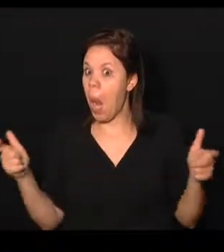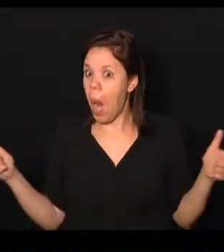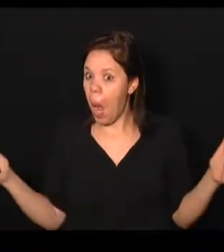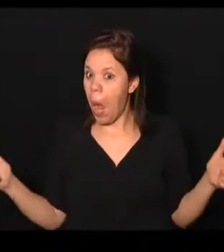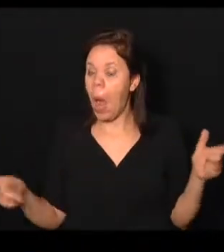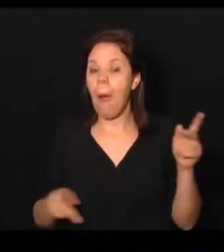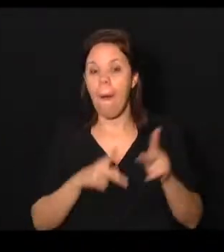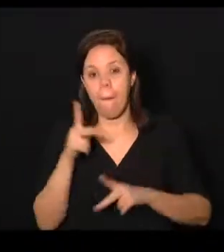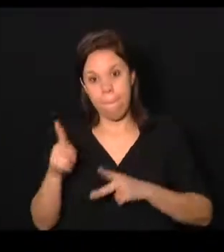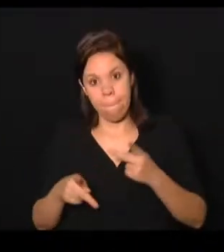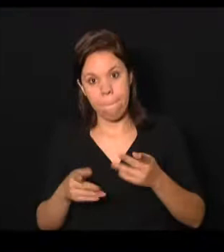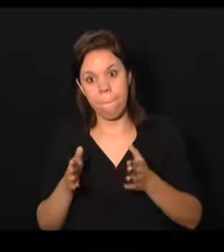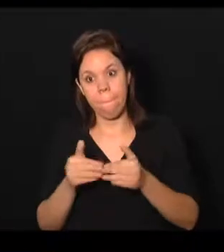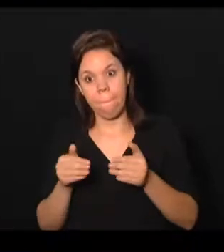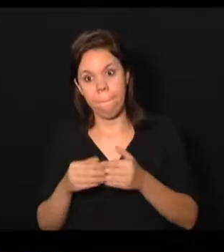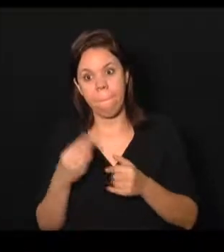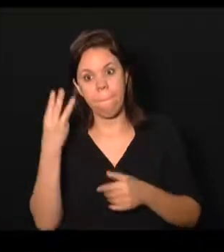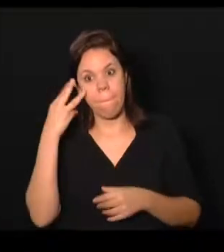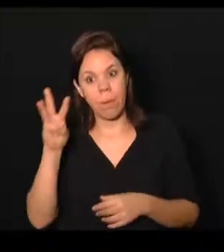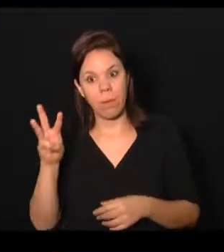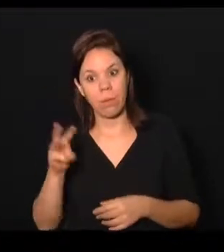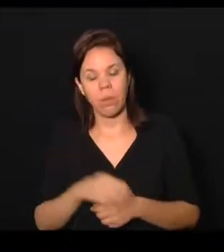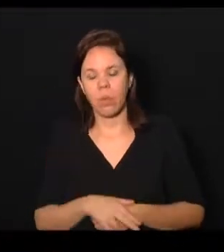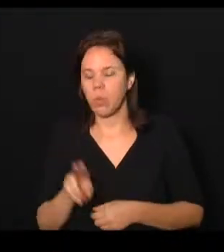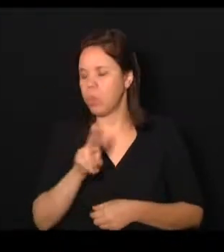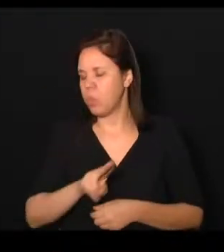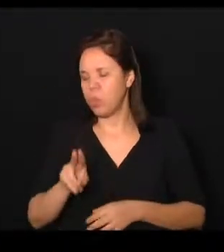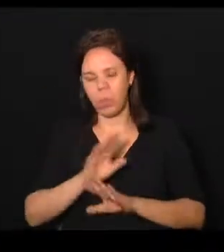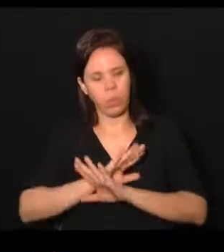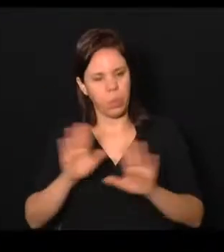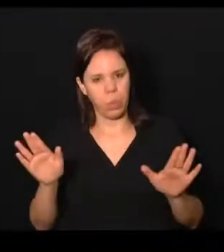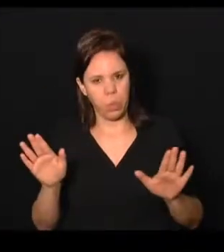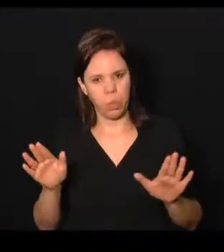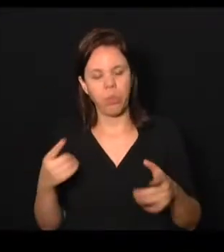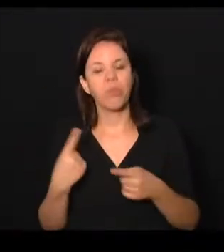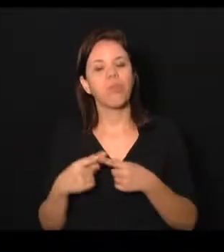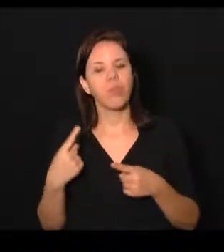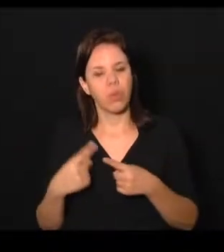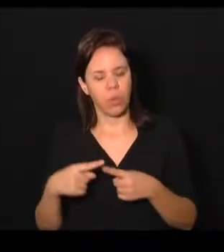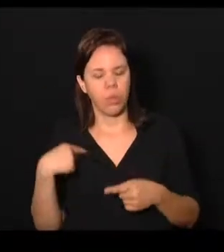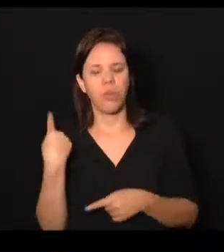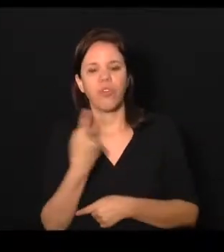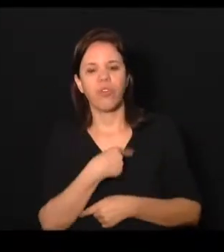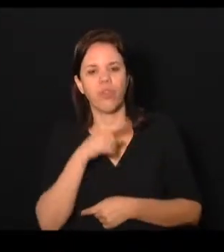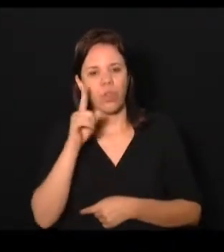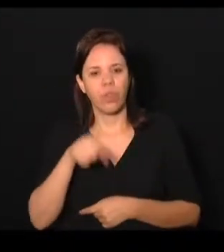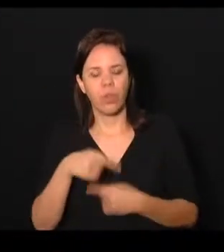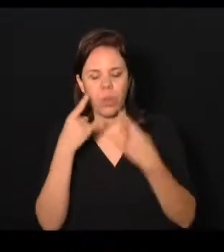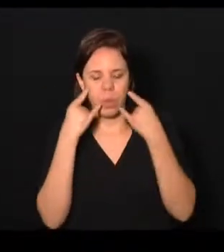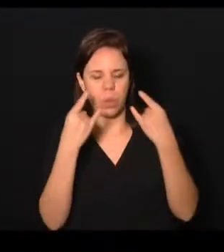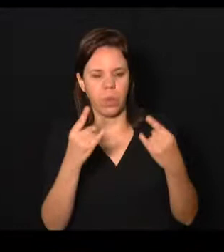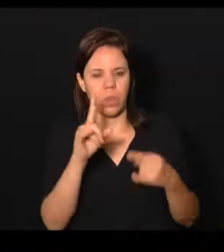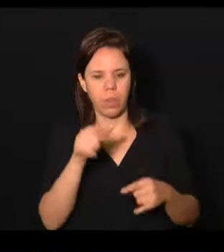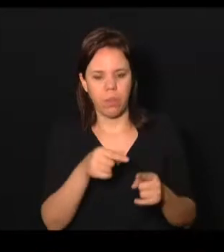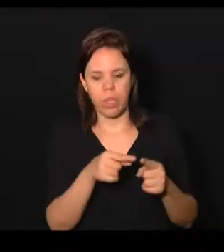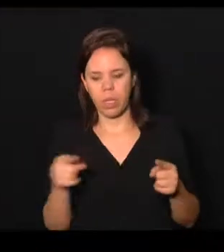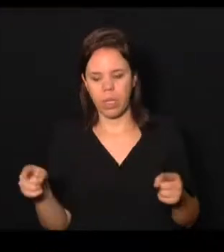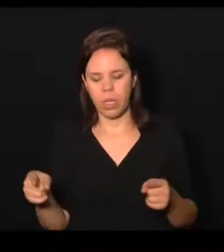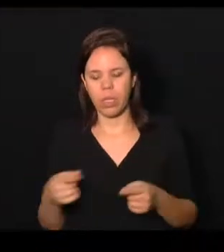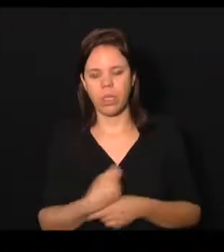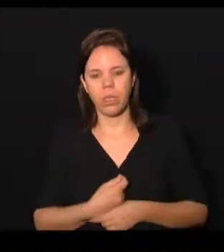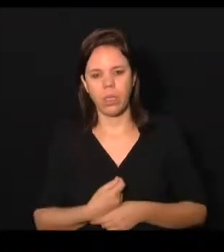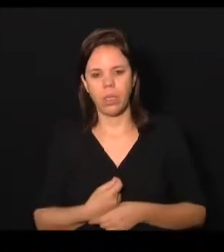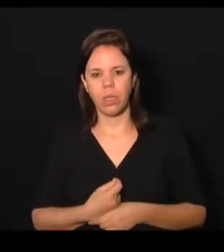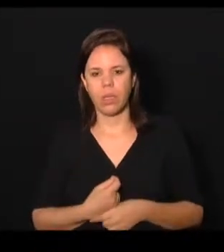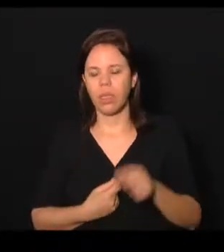A gente pede pelo menos 3 dias sem uso. Por quê? Porque para a gente o que interessa também é o período de meia-vida daquela